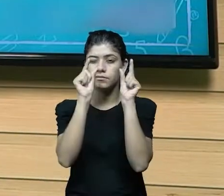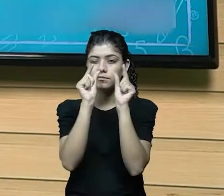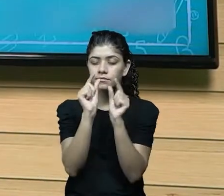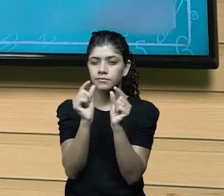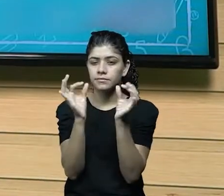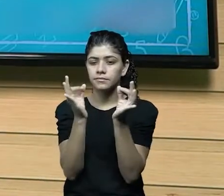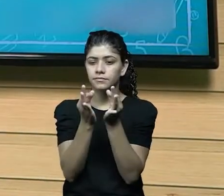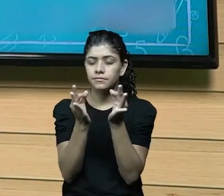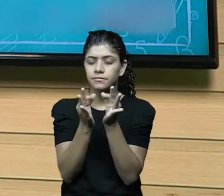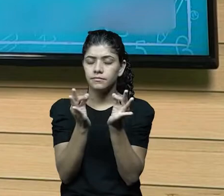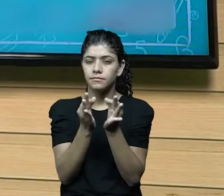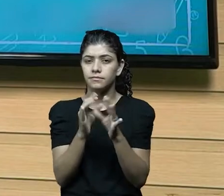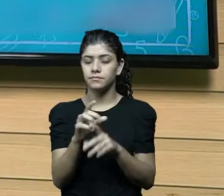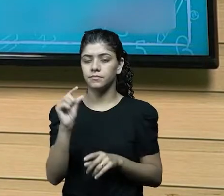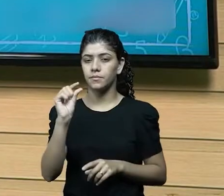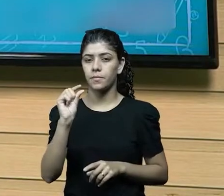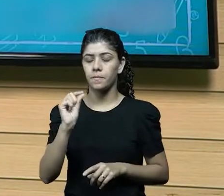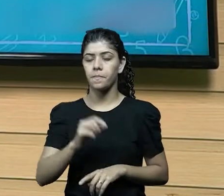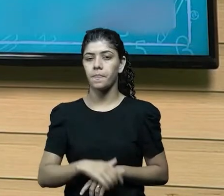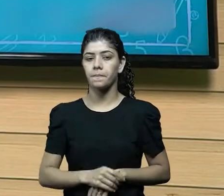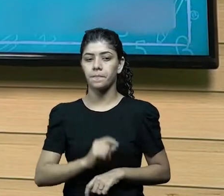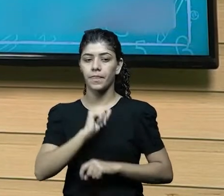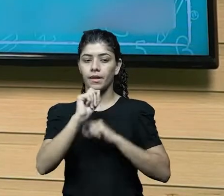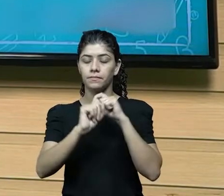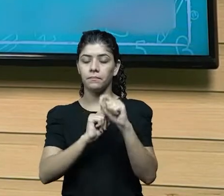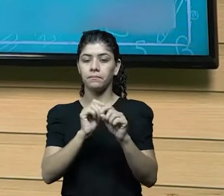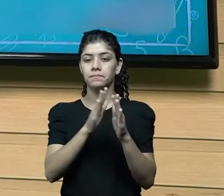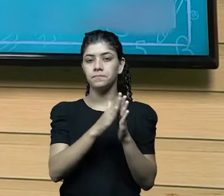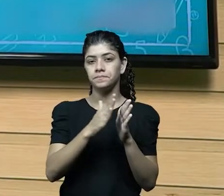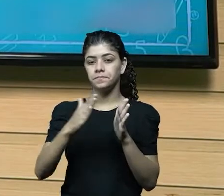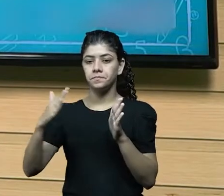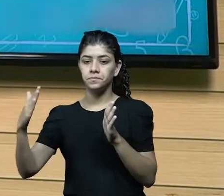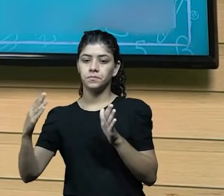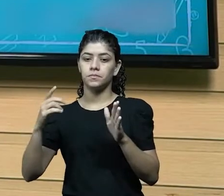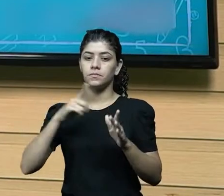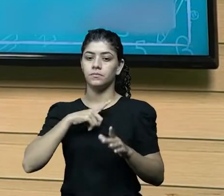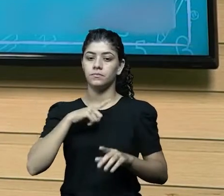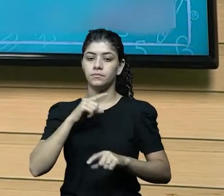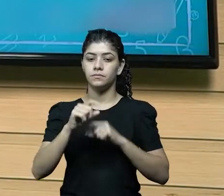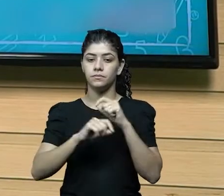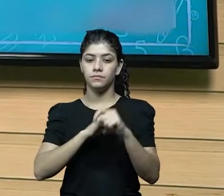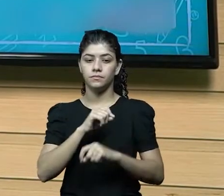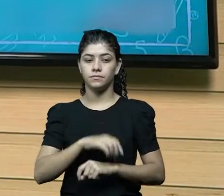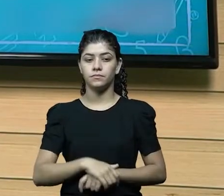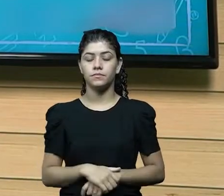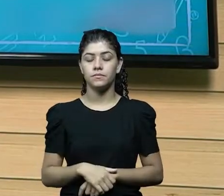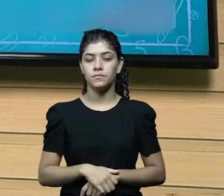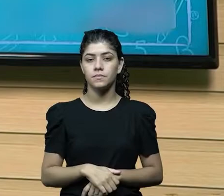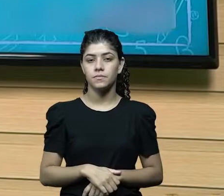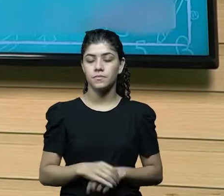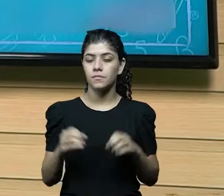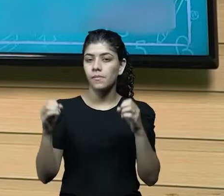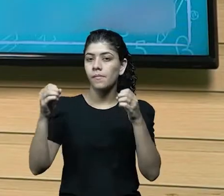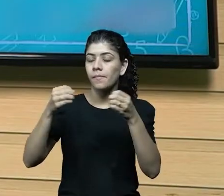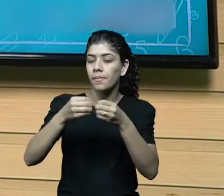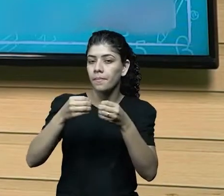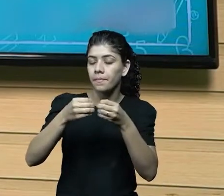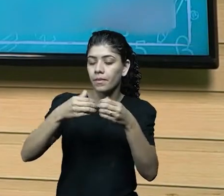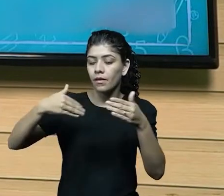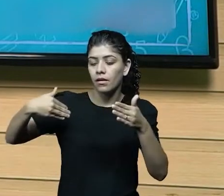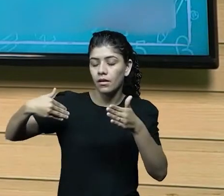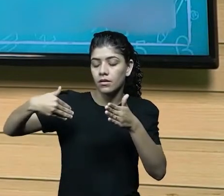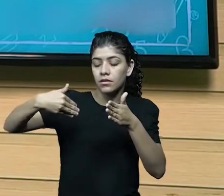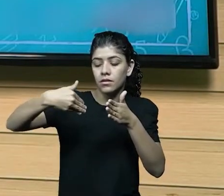menor que o milímetro. E esse cursor, ele possui essas dimensões e é ele que vai aproximar ao